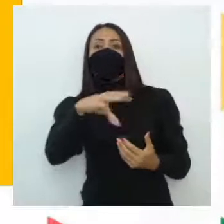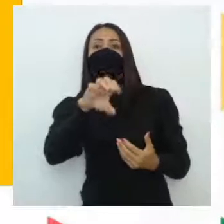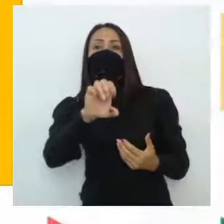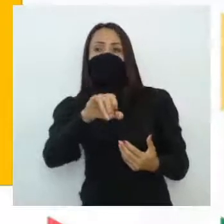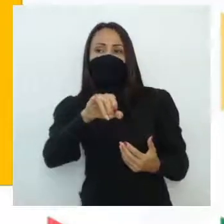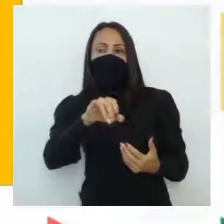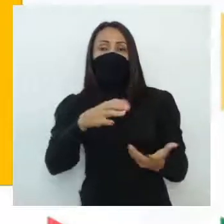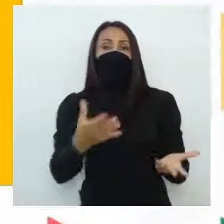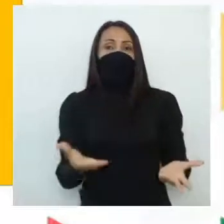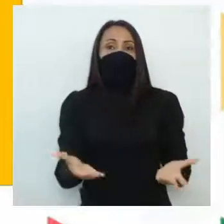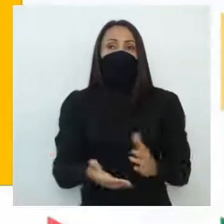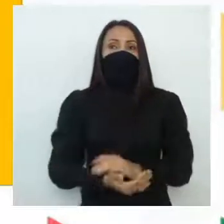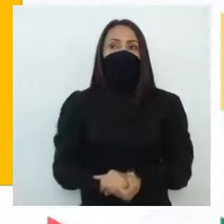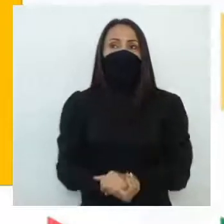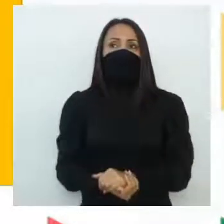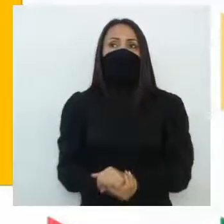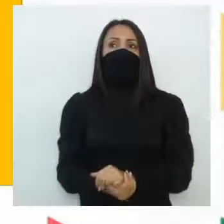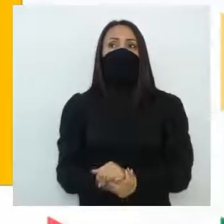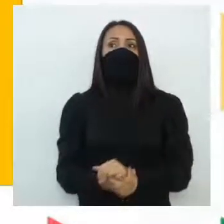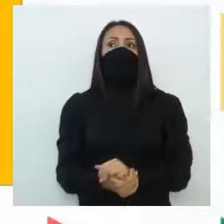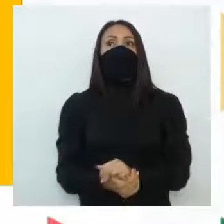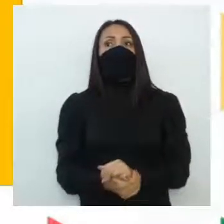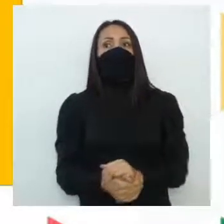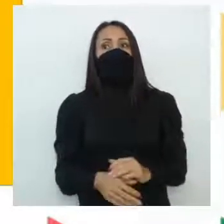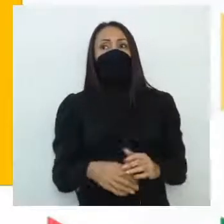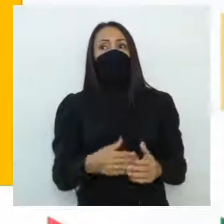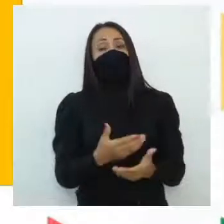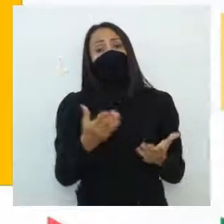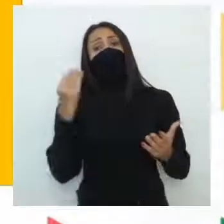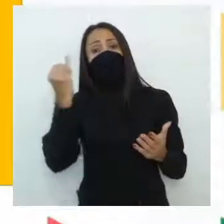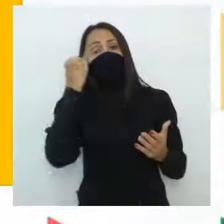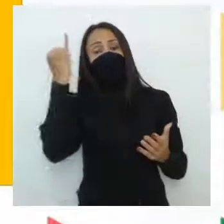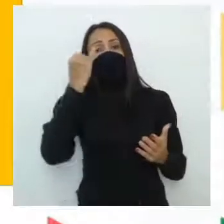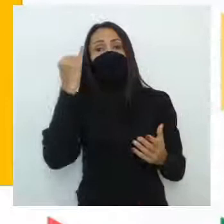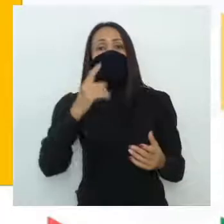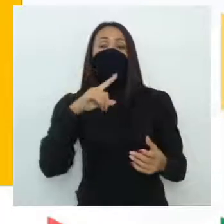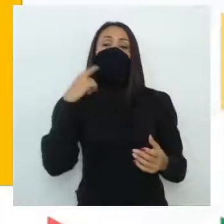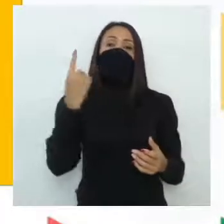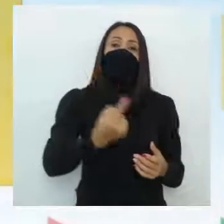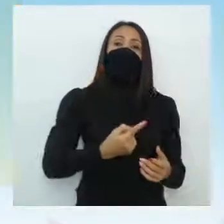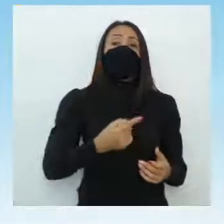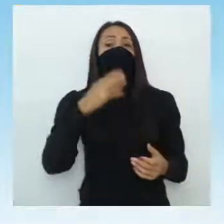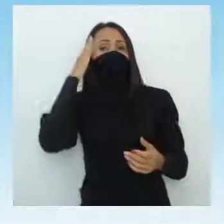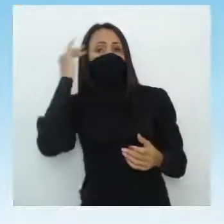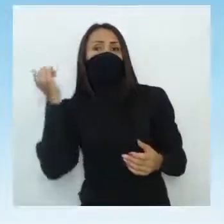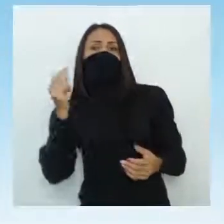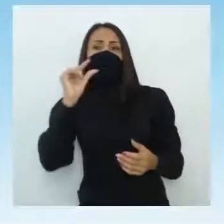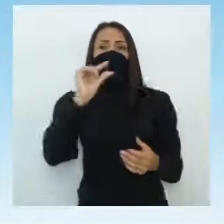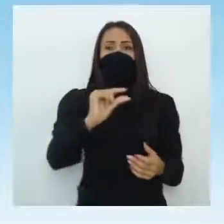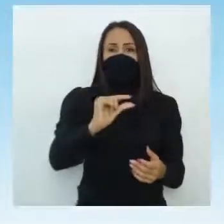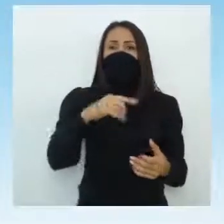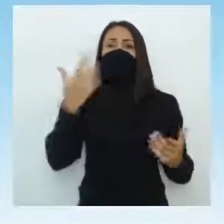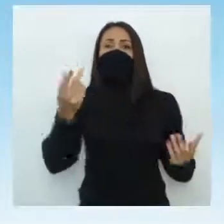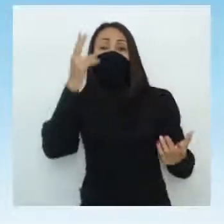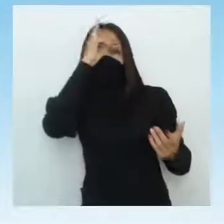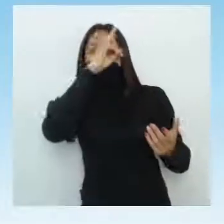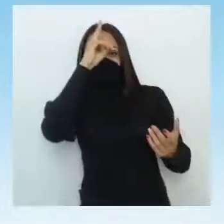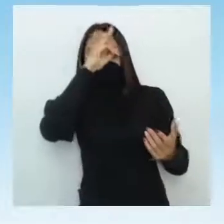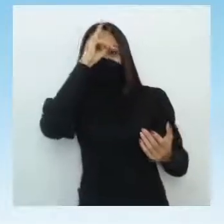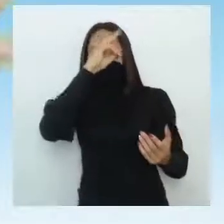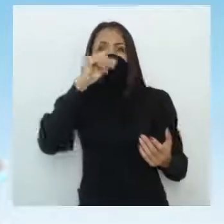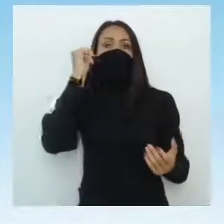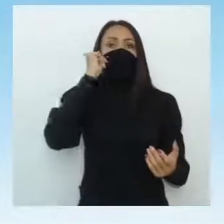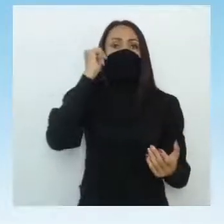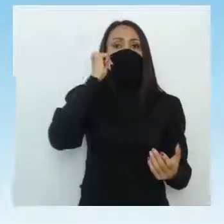a Madre Teresa de Calcutá. Então é importante a gente conhecer um pouco mais sobre essa questão,